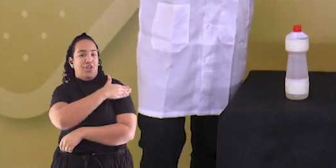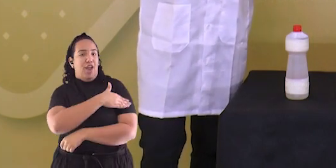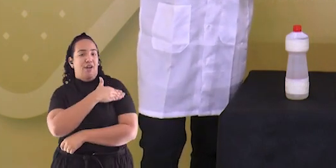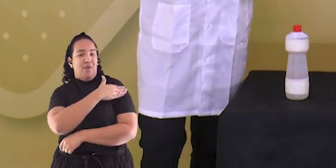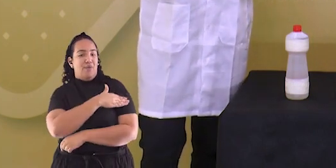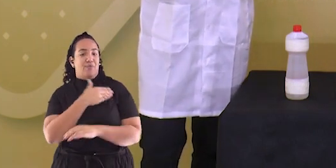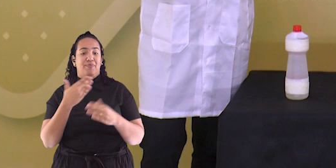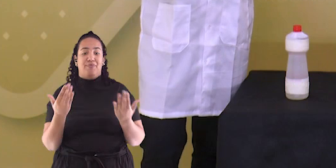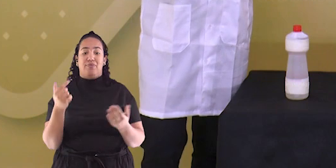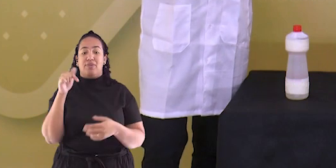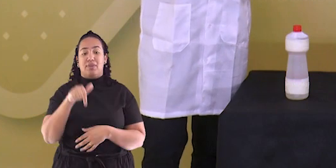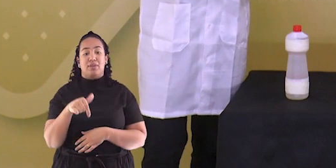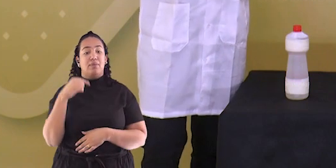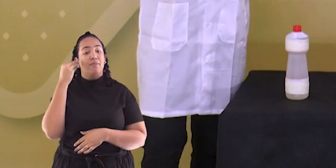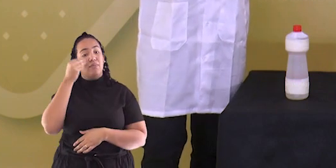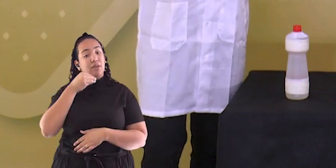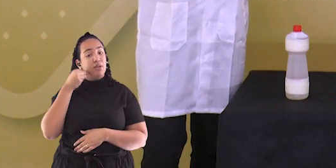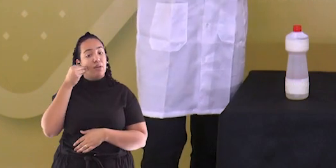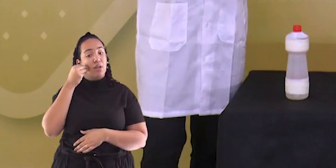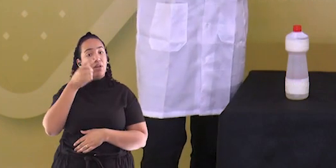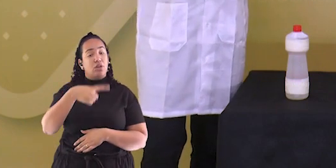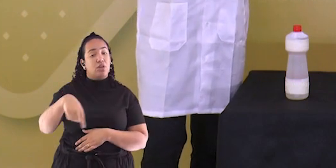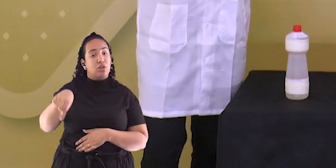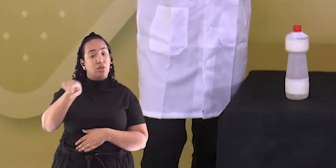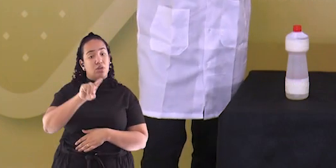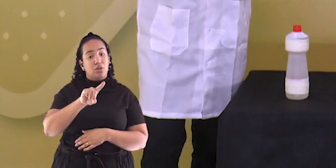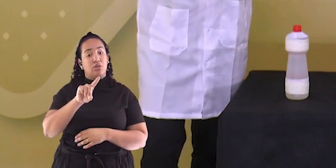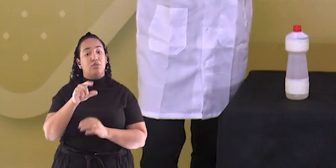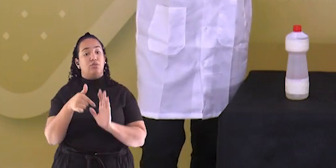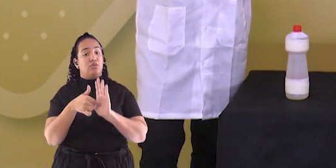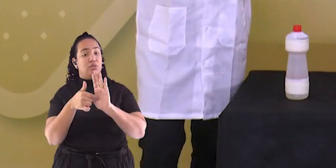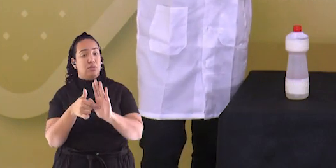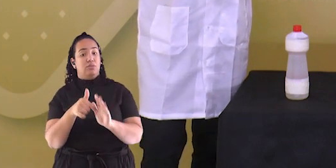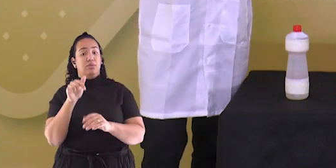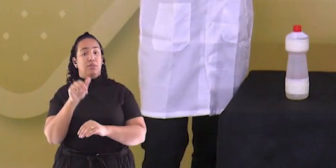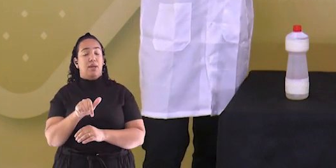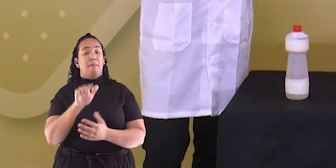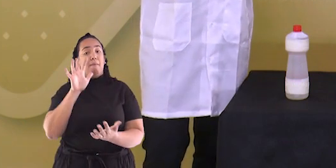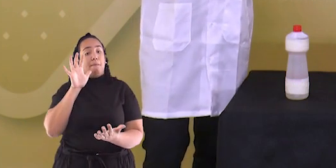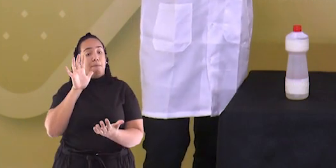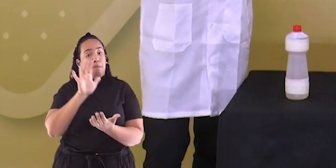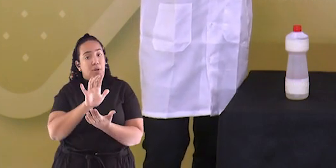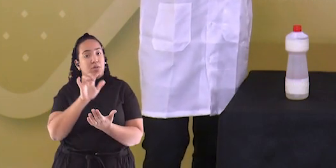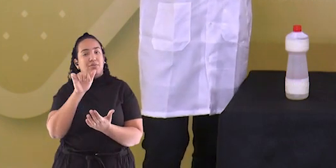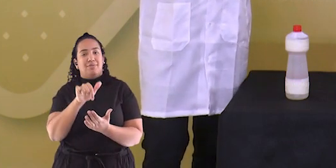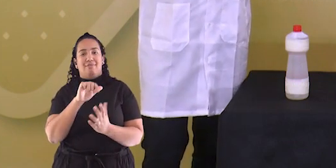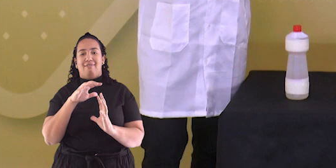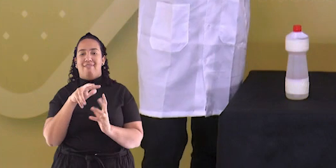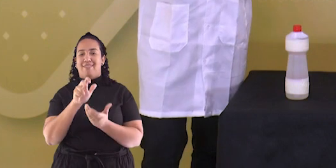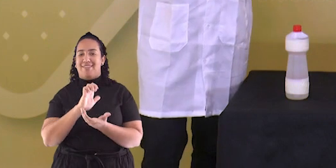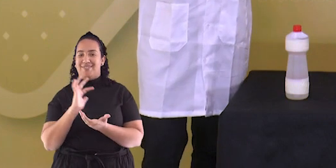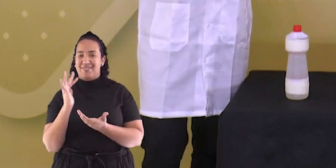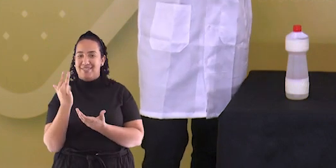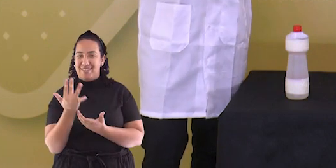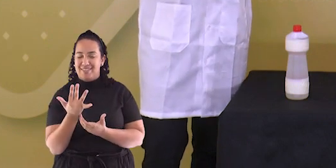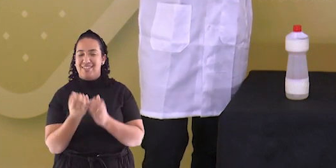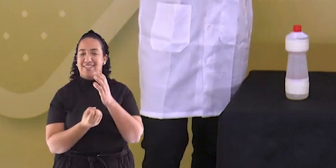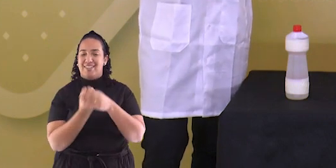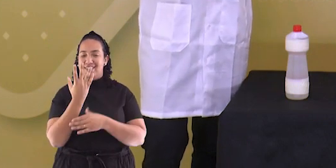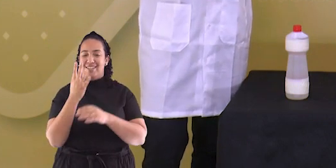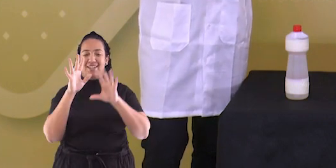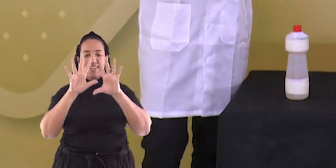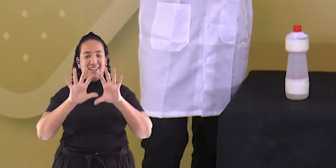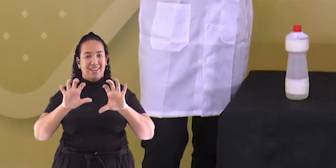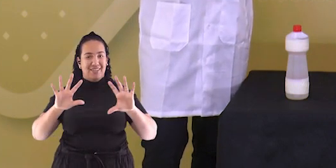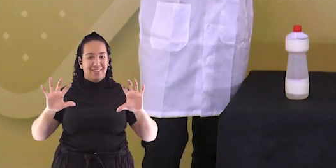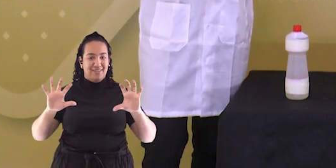experimento, a gente reproduziu as condições atmosféricas necessárias para a formação de uma nuvem, utilizando tudo que aprendemos ao longo da aula.